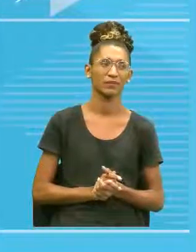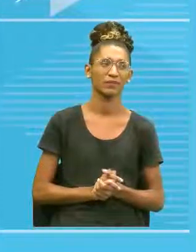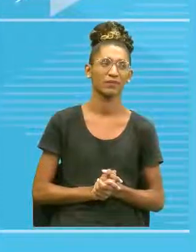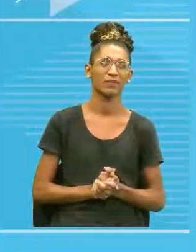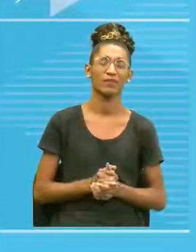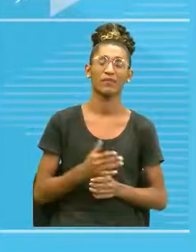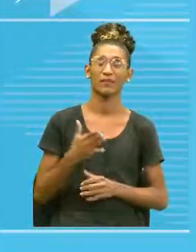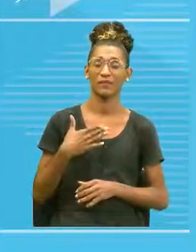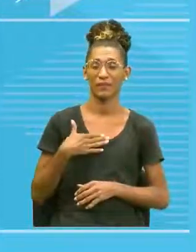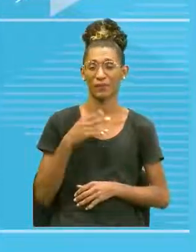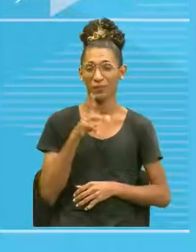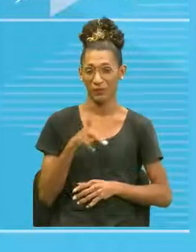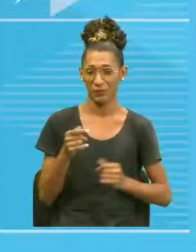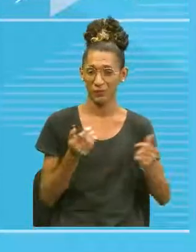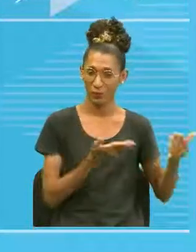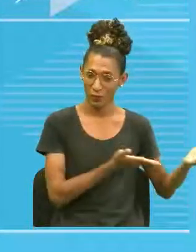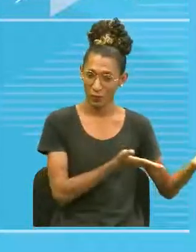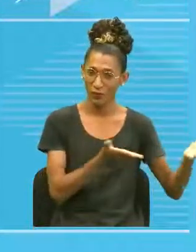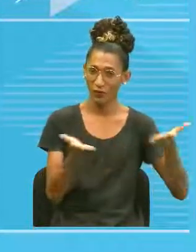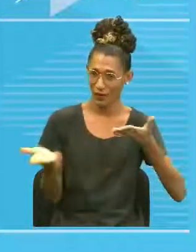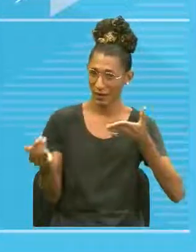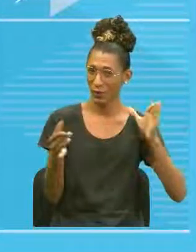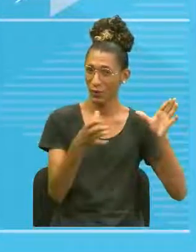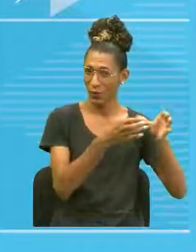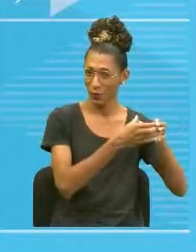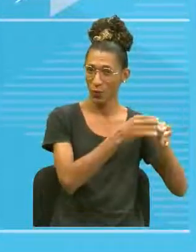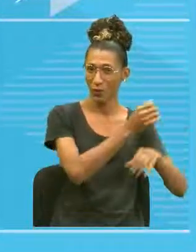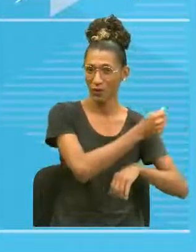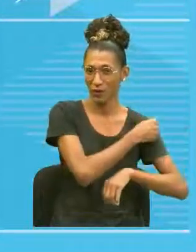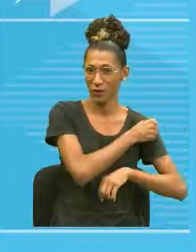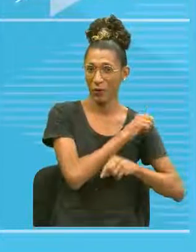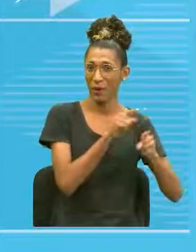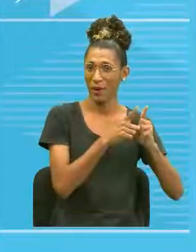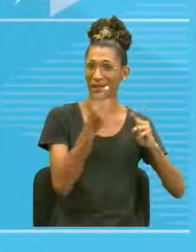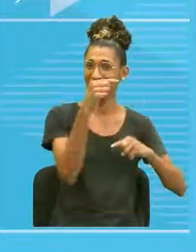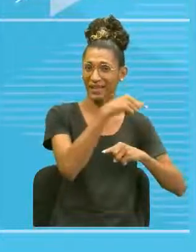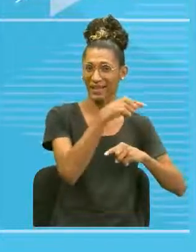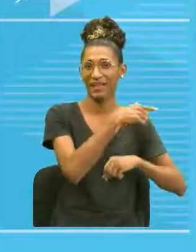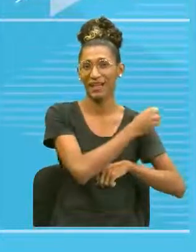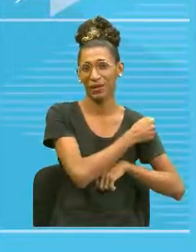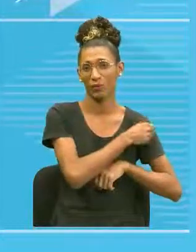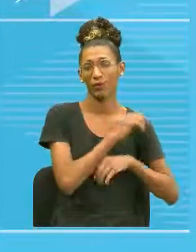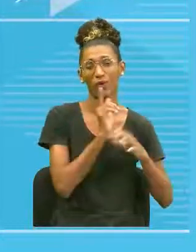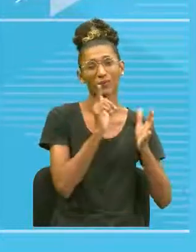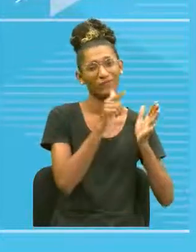convidei meus alunos só que os meus alunos se atrasaram